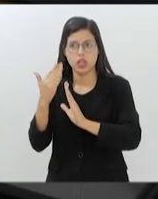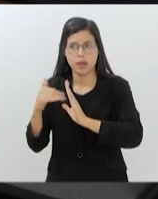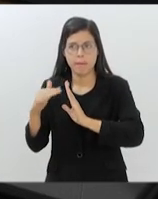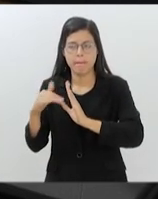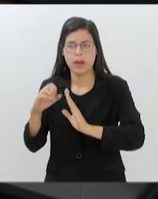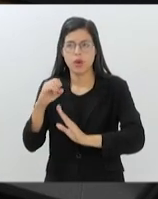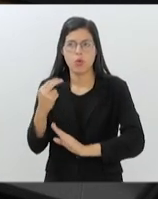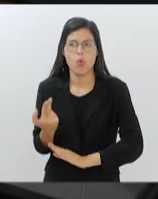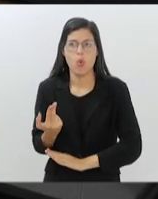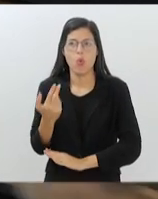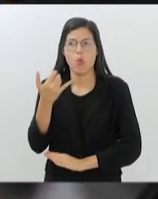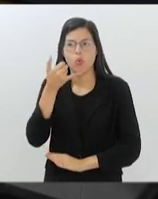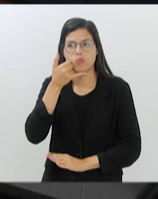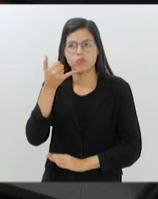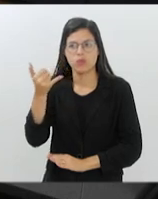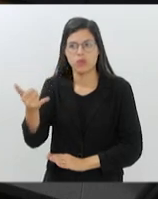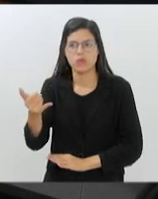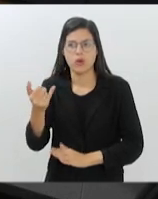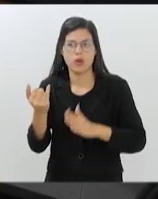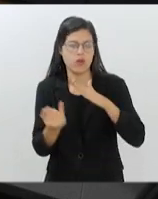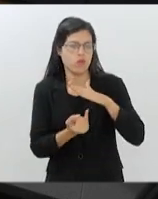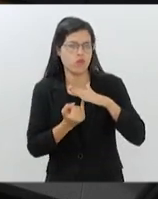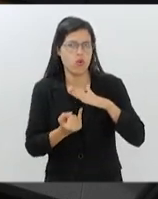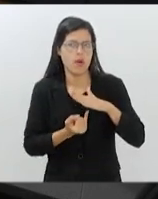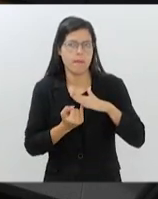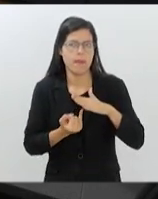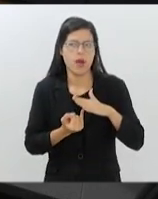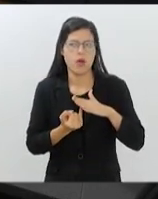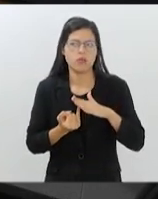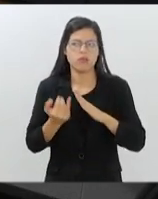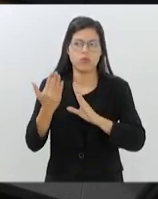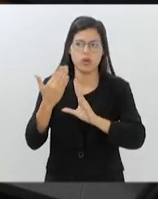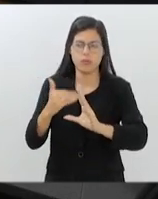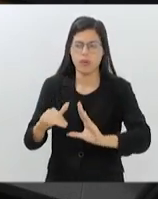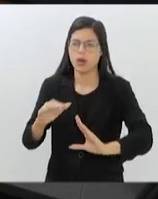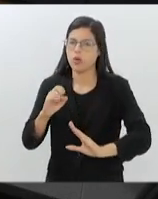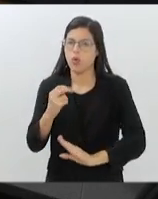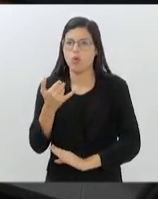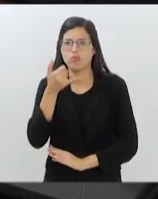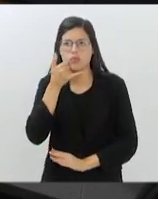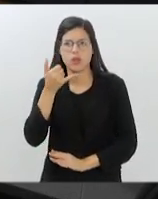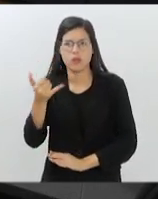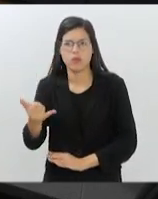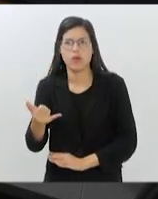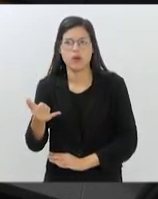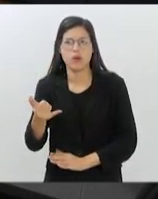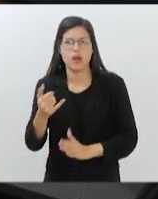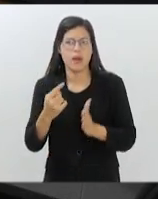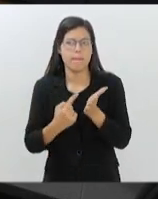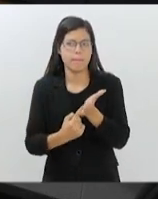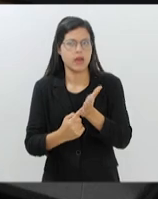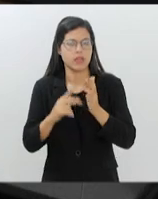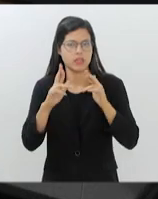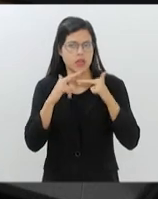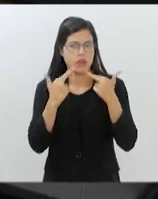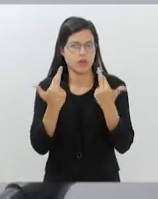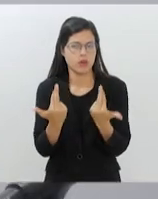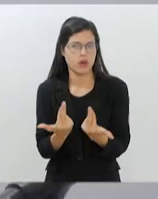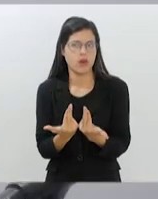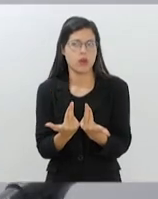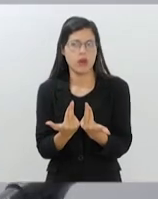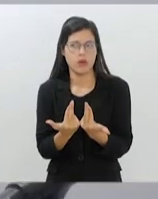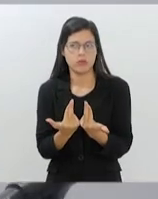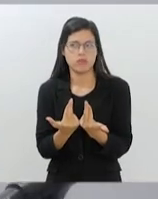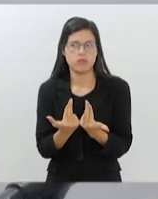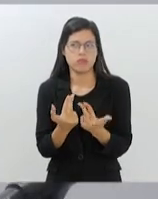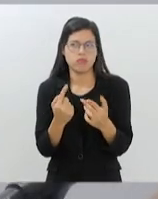é não é informal não tem comunicação objetiva é por e-mail ou por telefone sim aí o senhor Marca essa reuniãozinha porque a partir a partir do momento que não